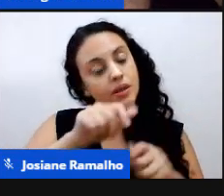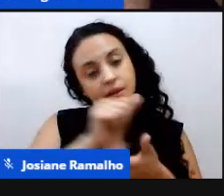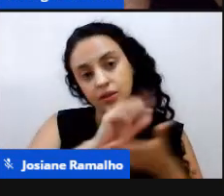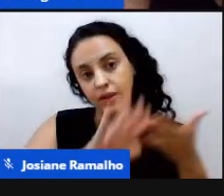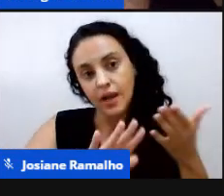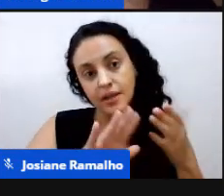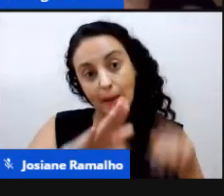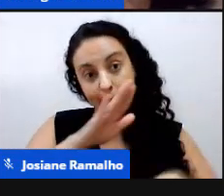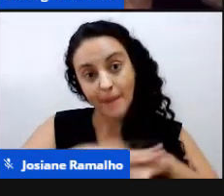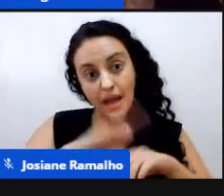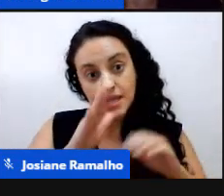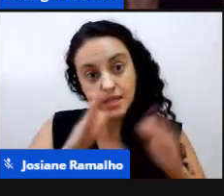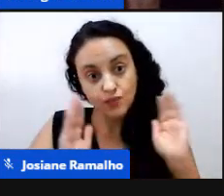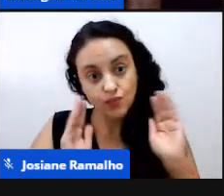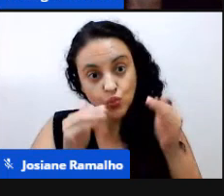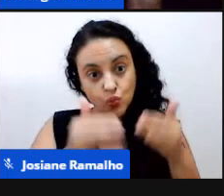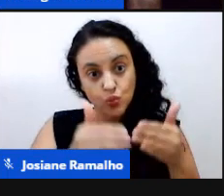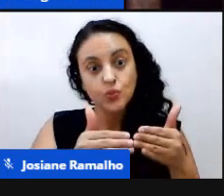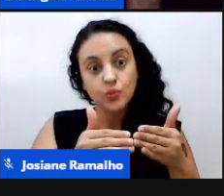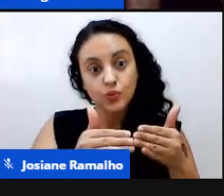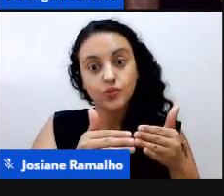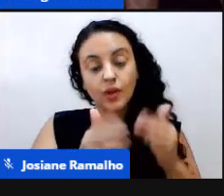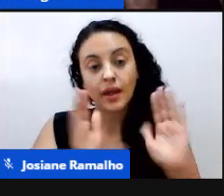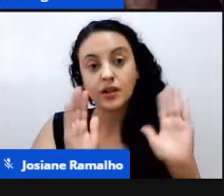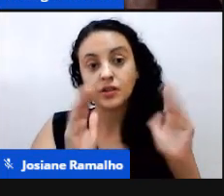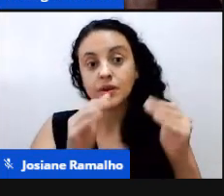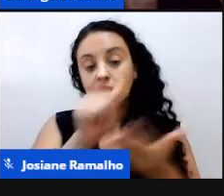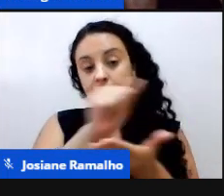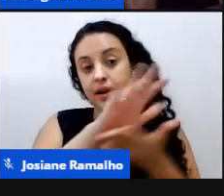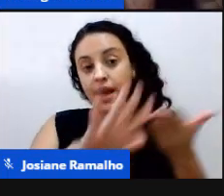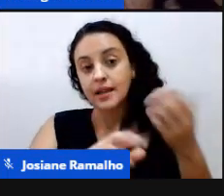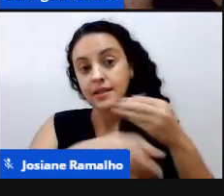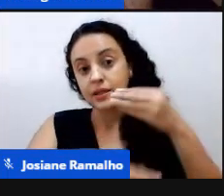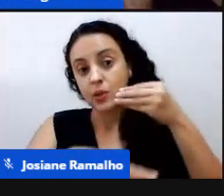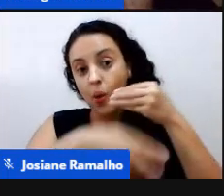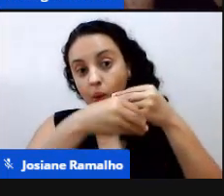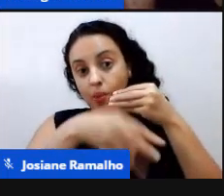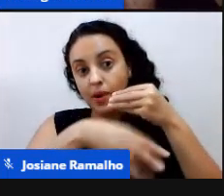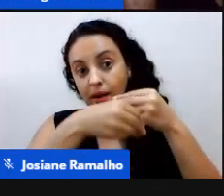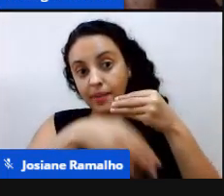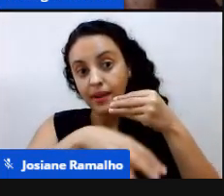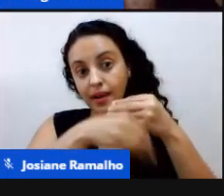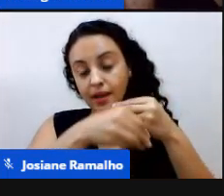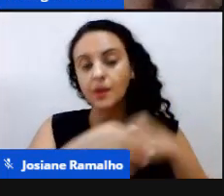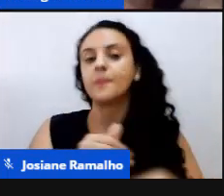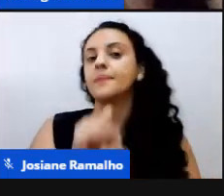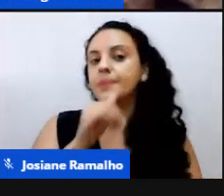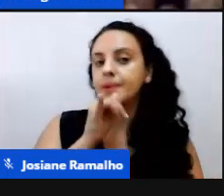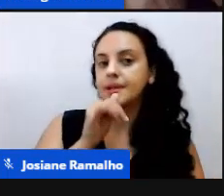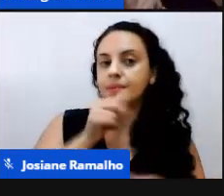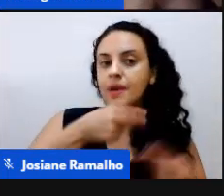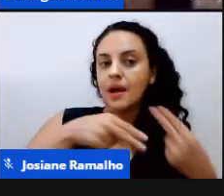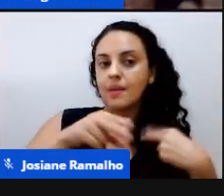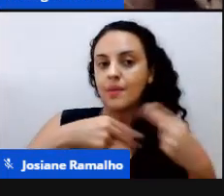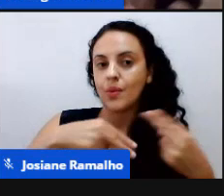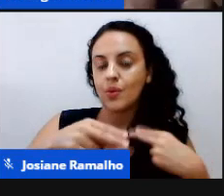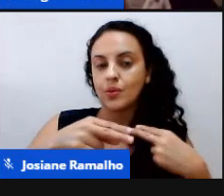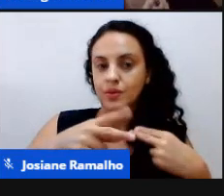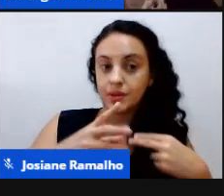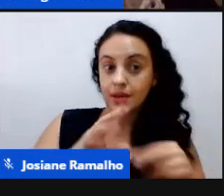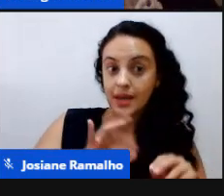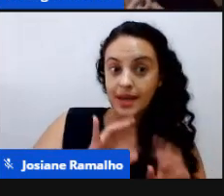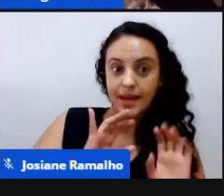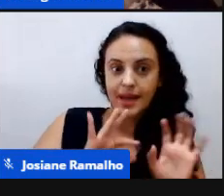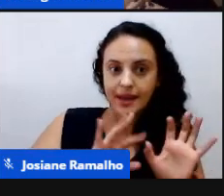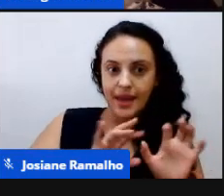assim, pode trazer as atividades complementares, né, Felipe? Então, por exemplo, Exatamente. essa música Dona Aranha, eu coloquei lá no caderno, a música da Dona